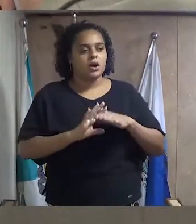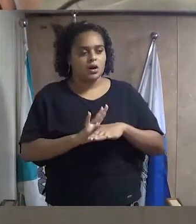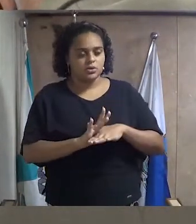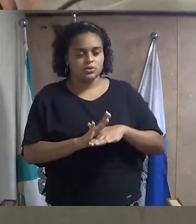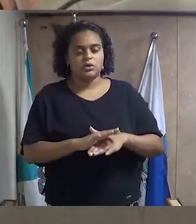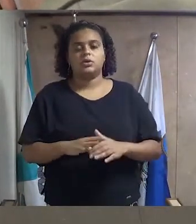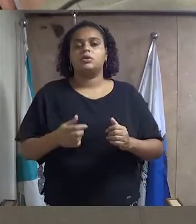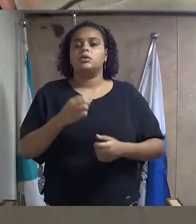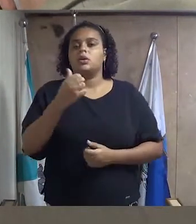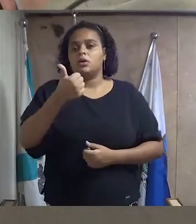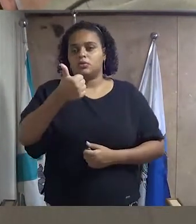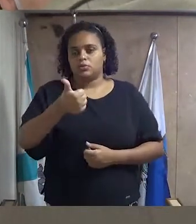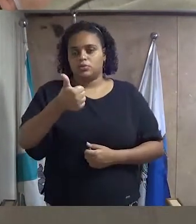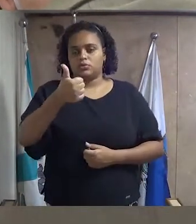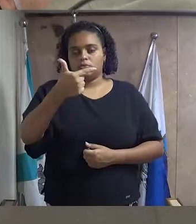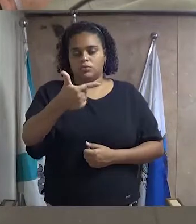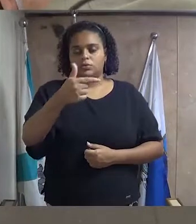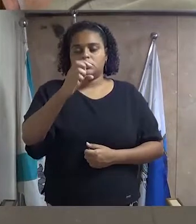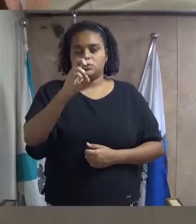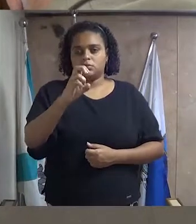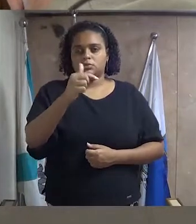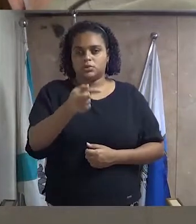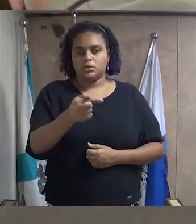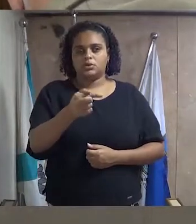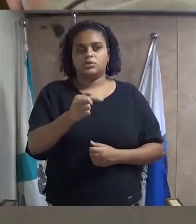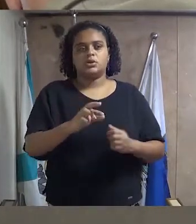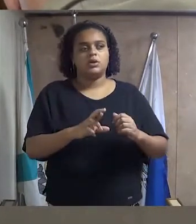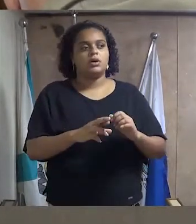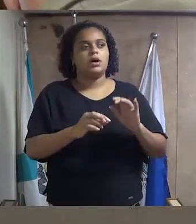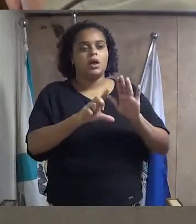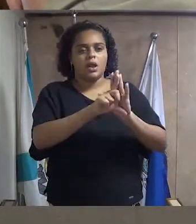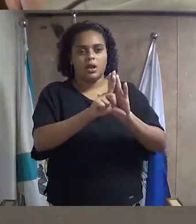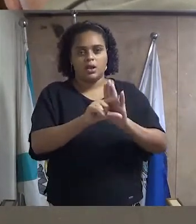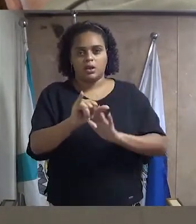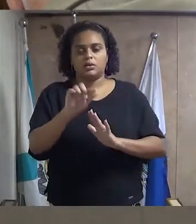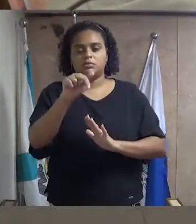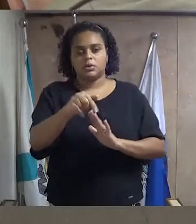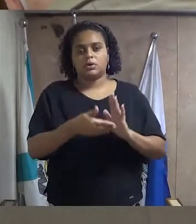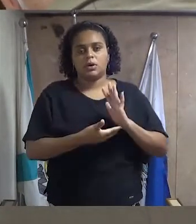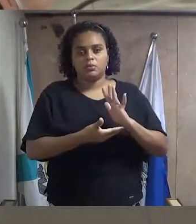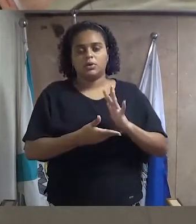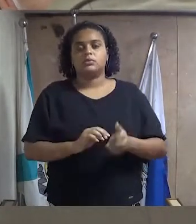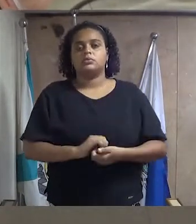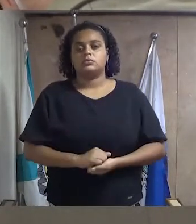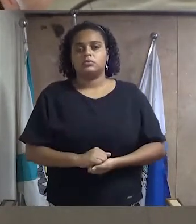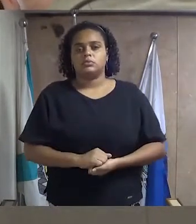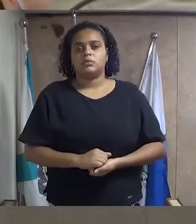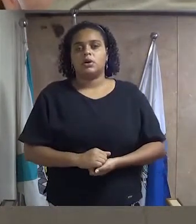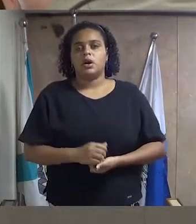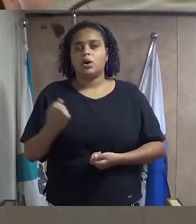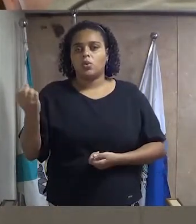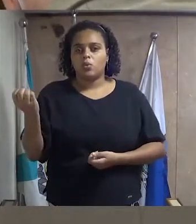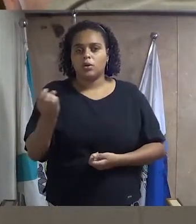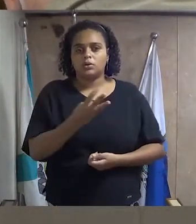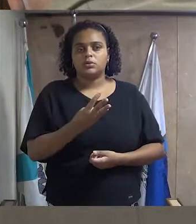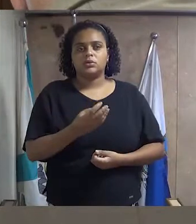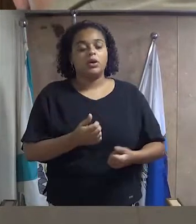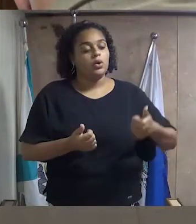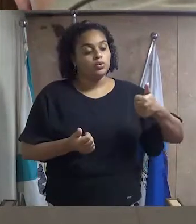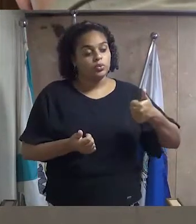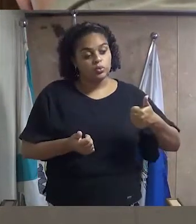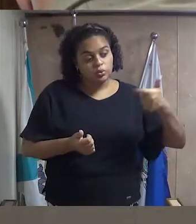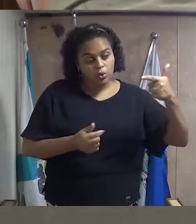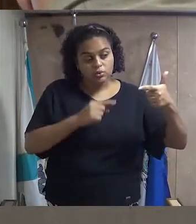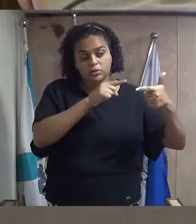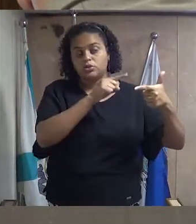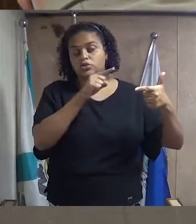Município do Duque de Caxias, com o artigo 257, inciso 2, do Regimento Interno da Câmara Municipal do Duque de Caxias, a contar